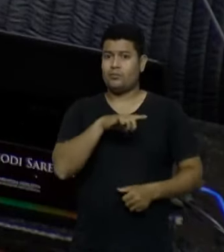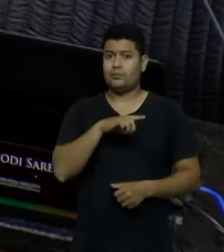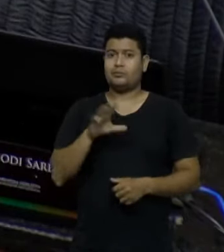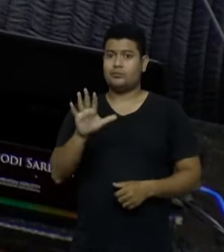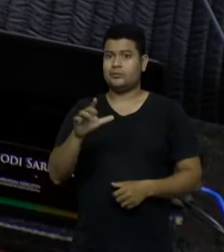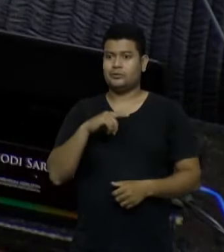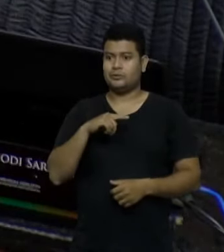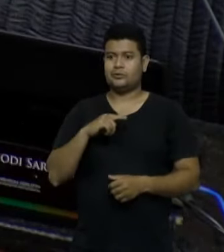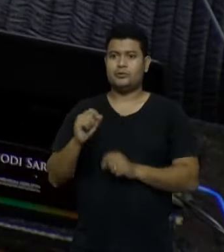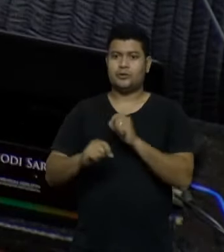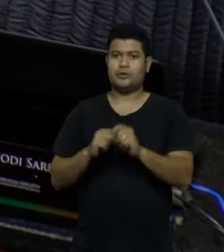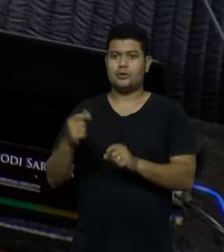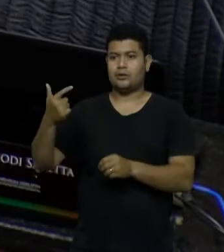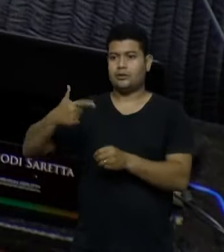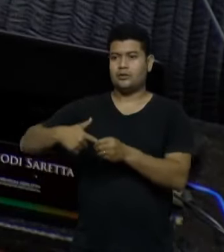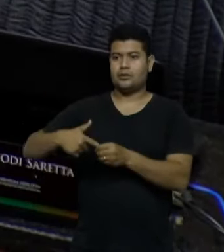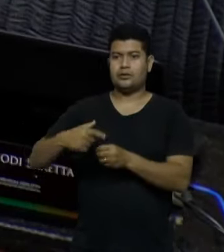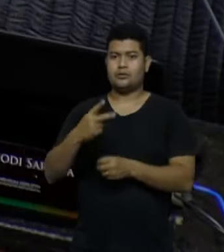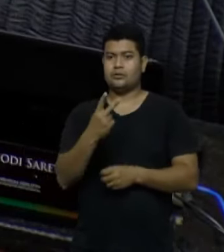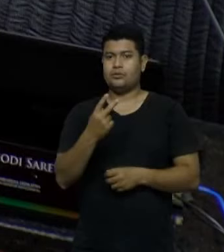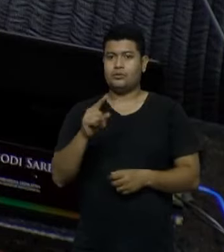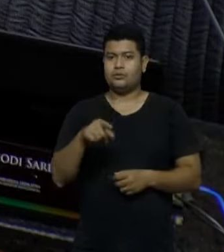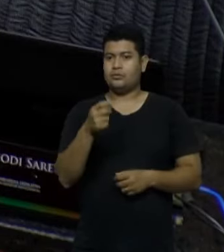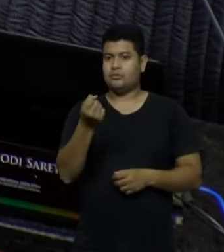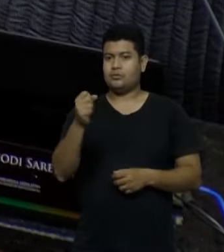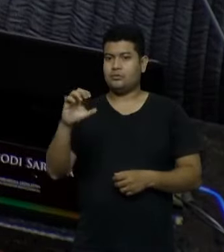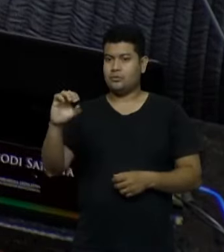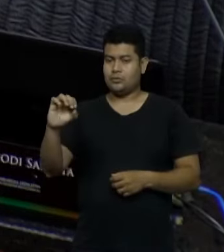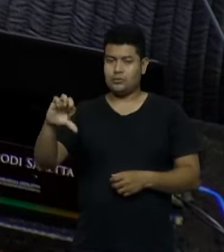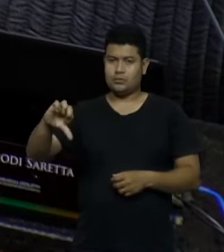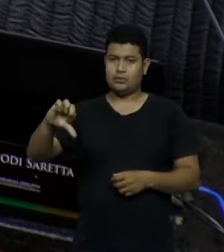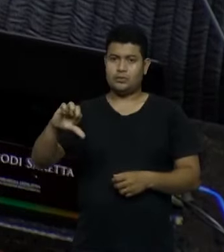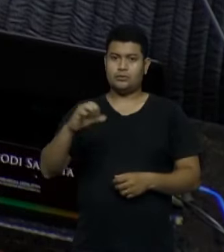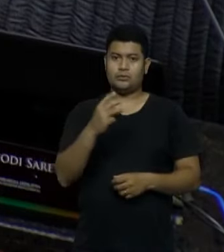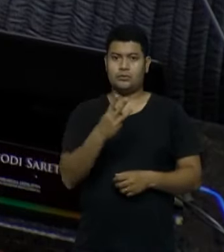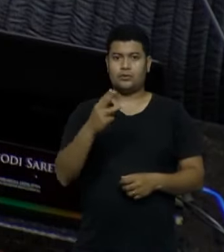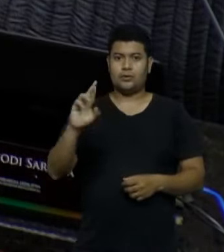a R$ 2,89, R$ 3,00. Hoje, que se paga antecipadamente os lucros,